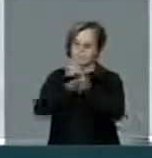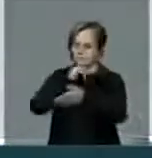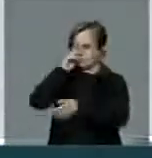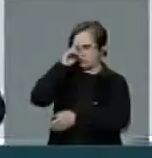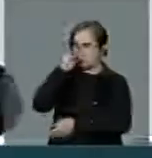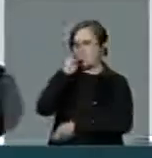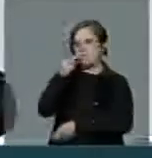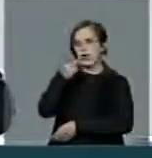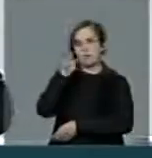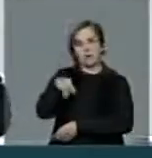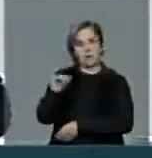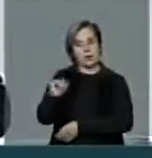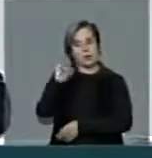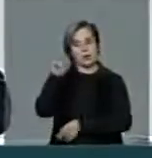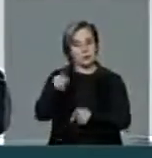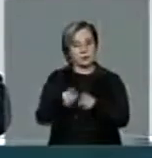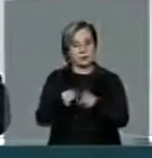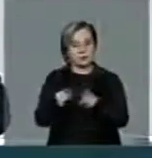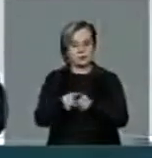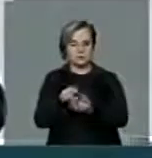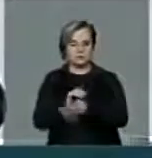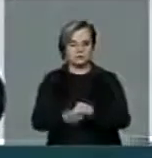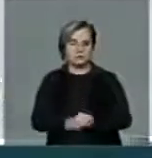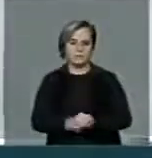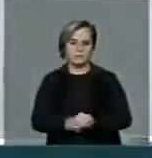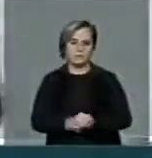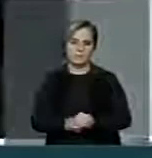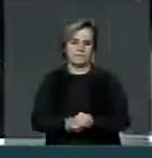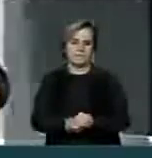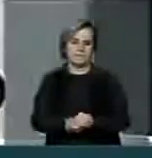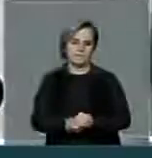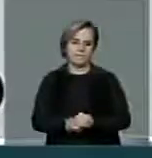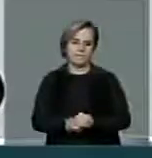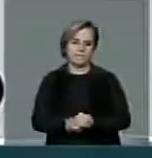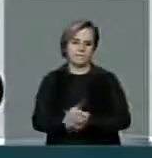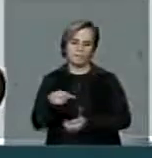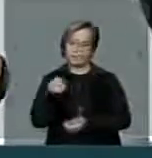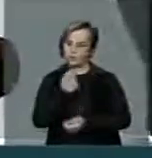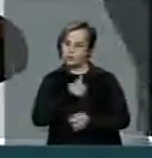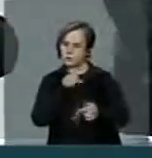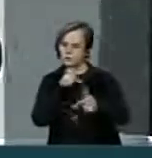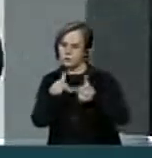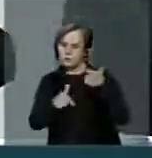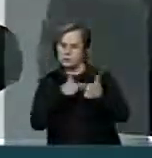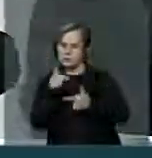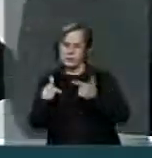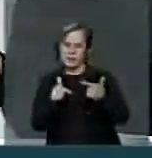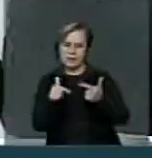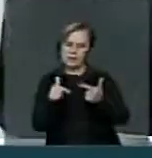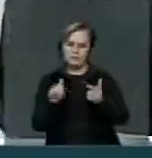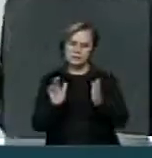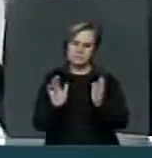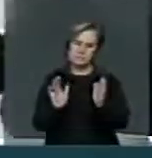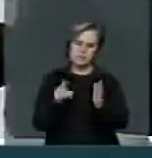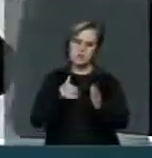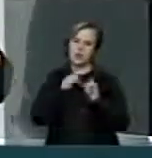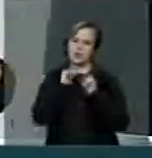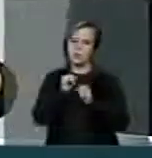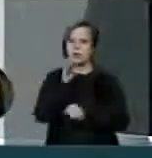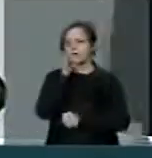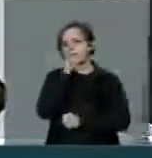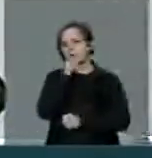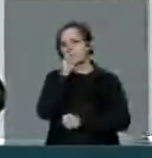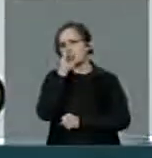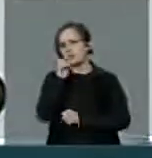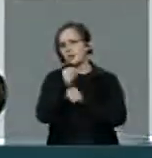acho relevante comentar, é que nós não estamos trabalhando eu posso até levar 20 anos, 30 anos para